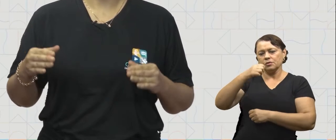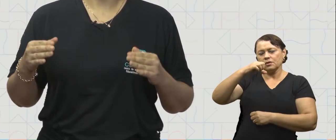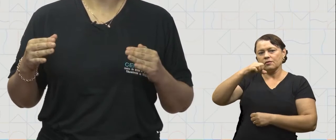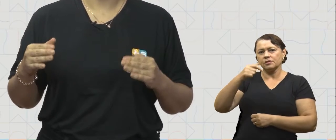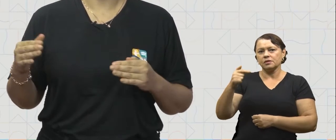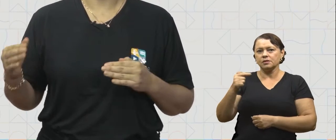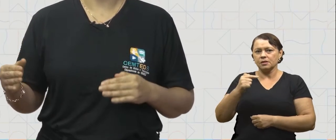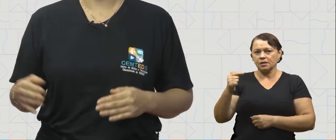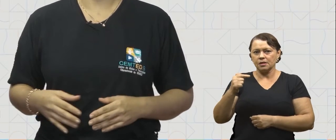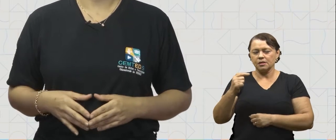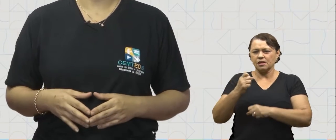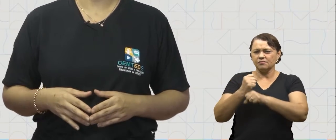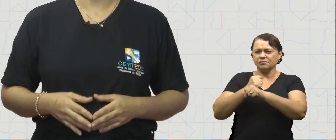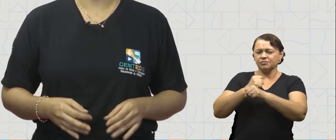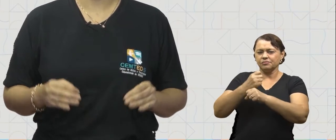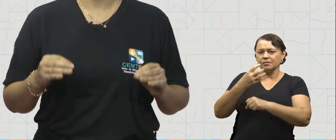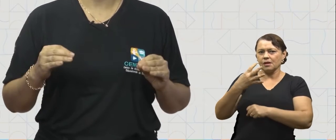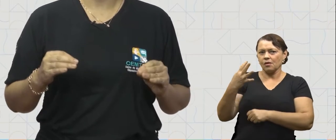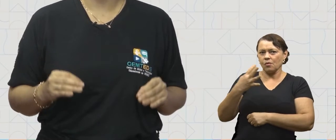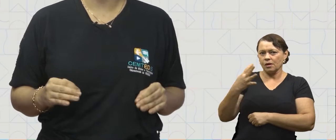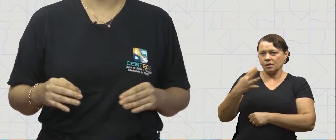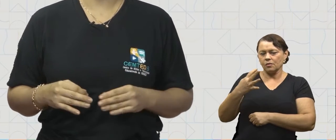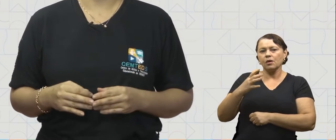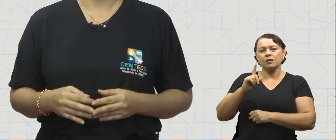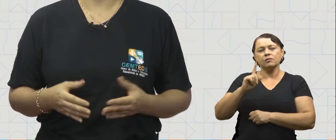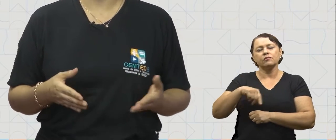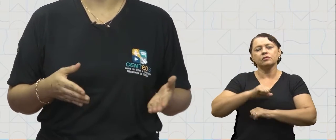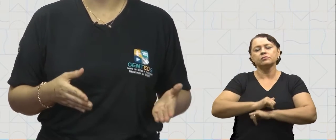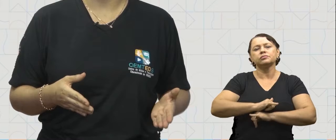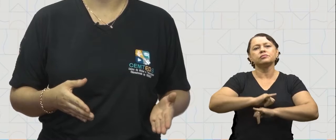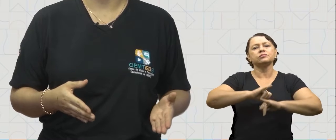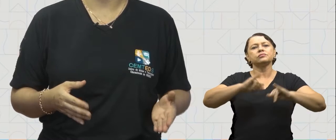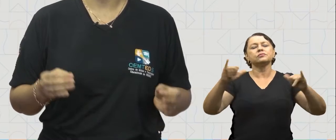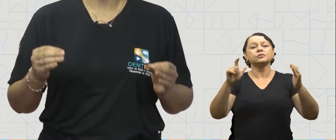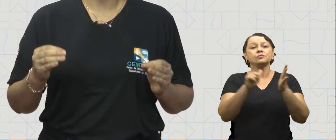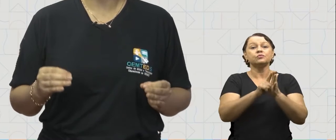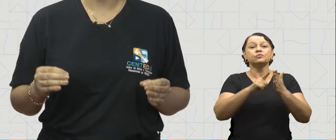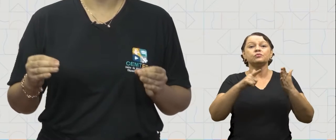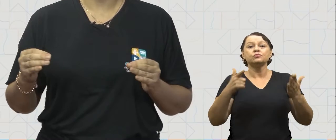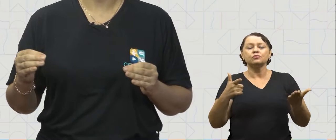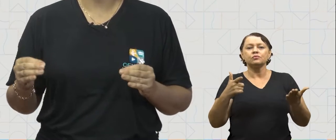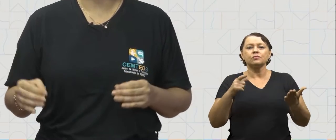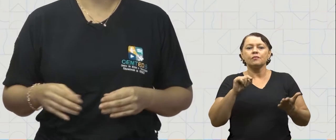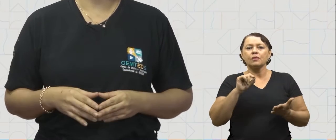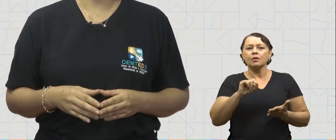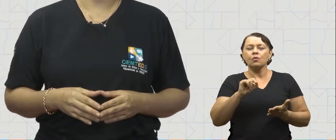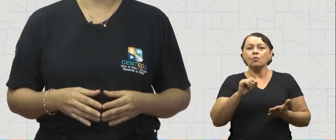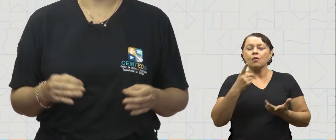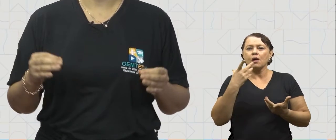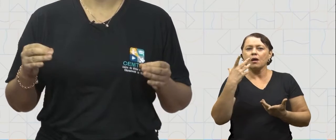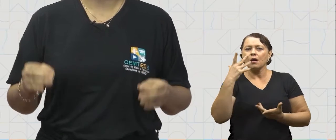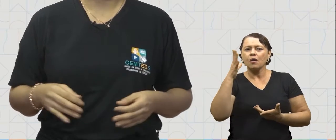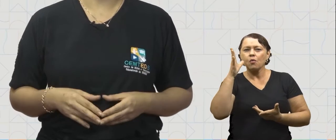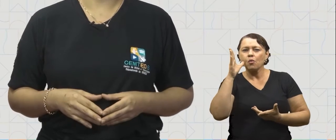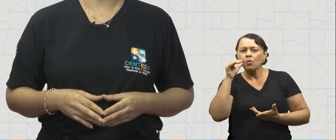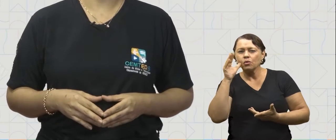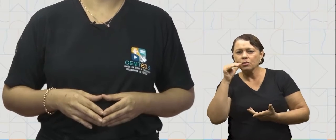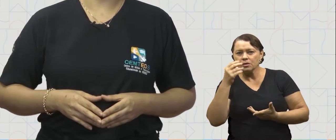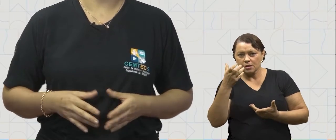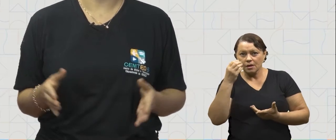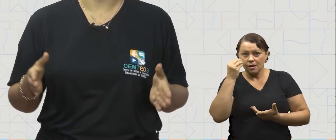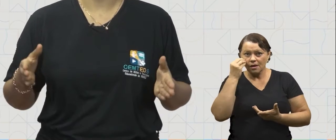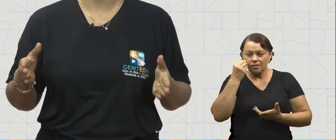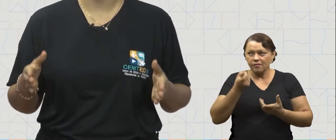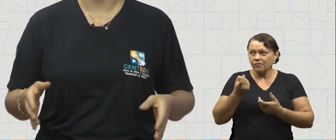1977, há 44 anos, foi noticiado em um jornal algo bastante curioso. Querem voltar